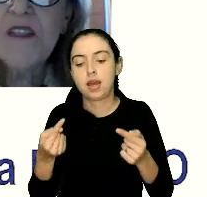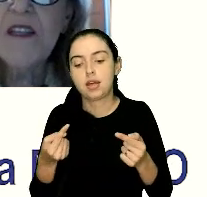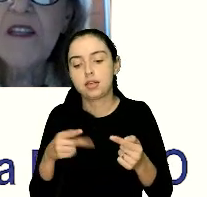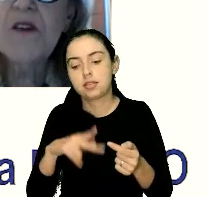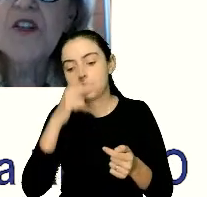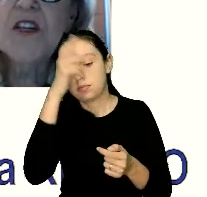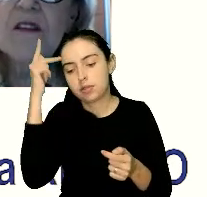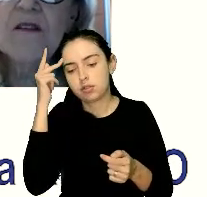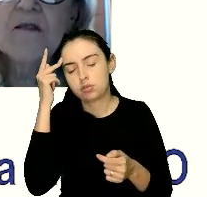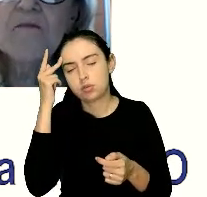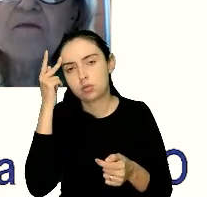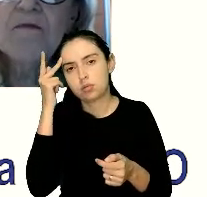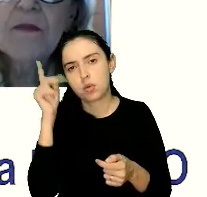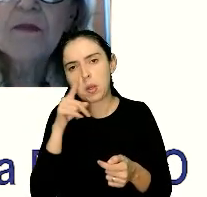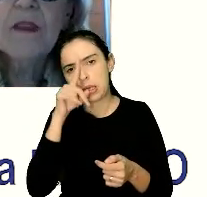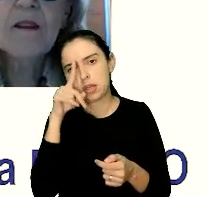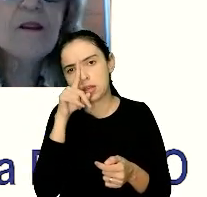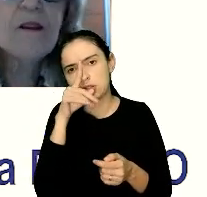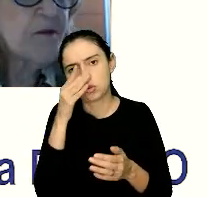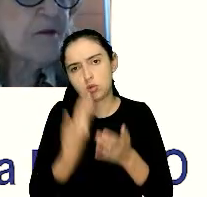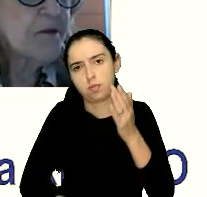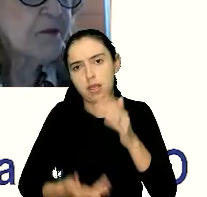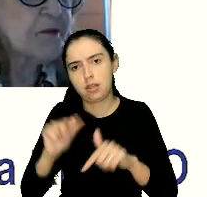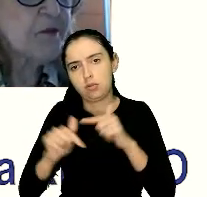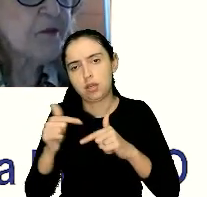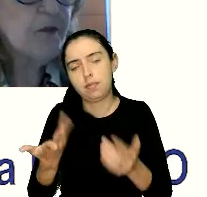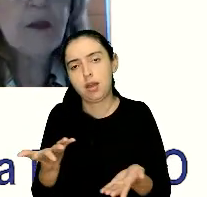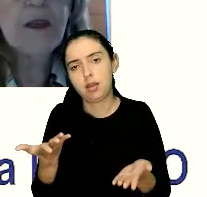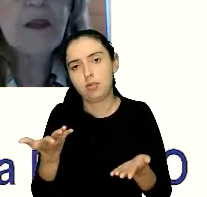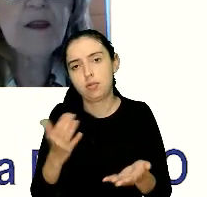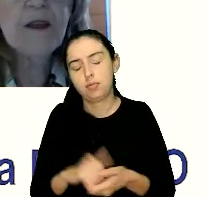eu corro o risco de ser demitida, né?